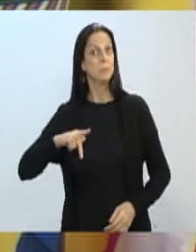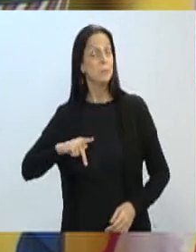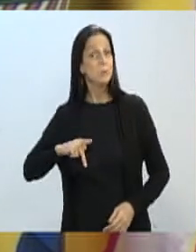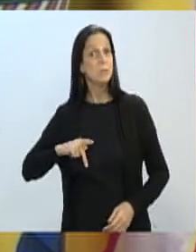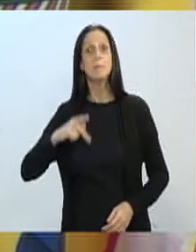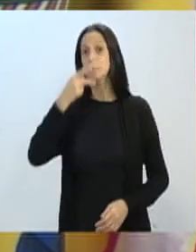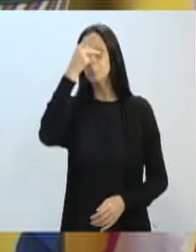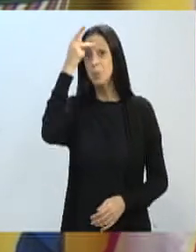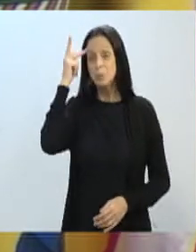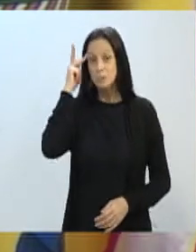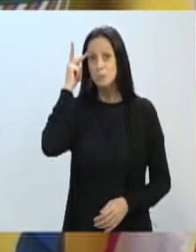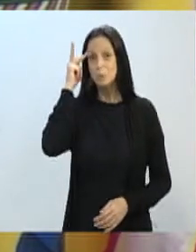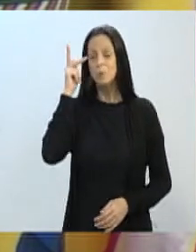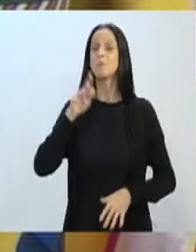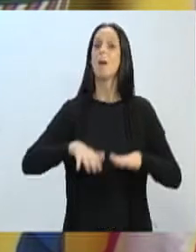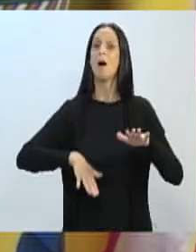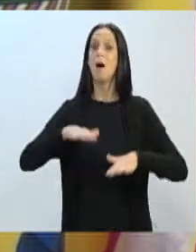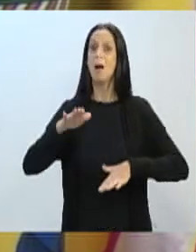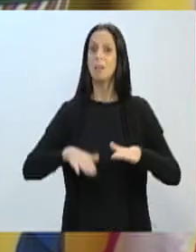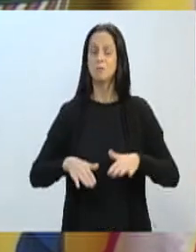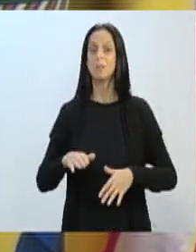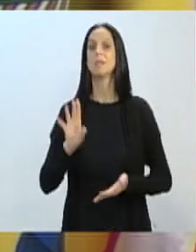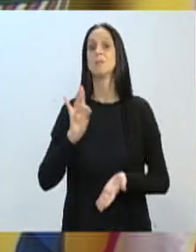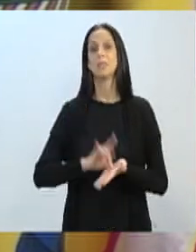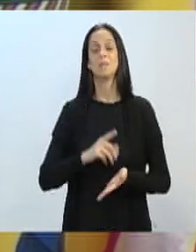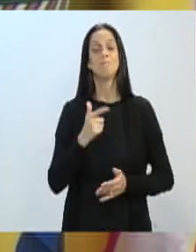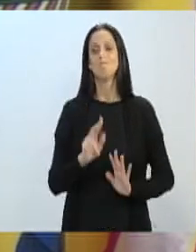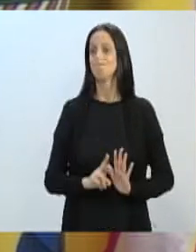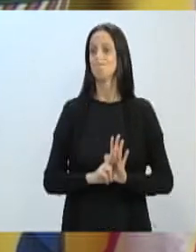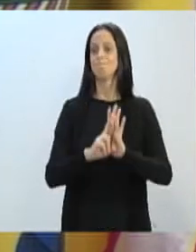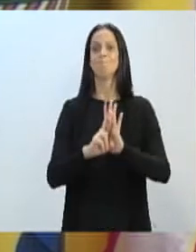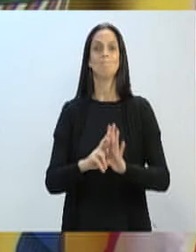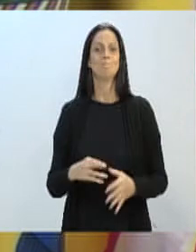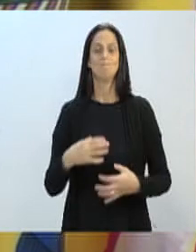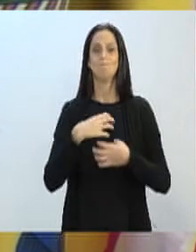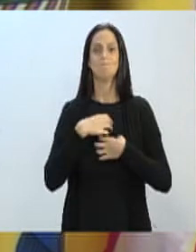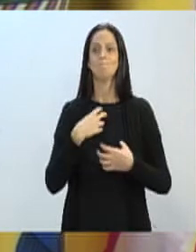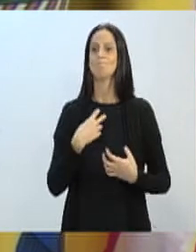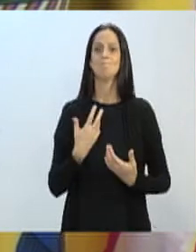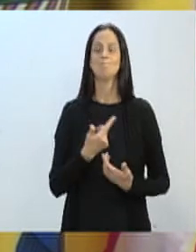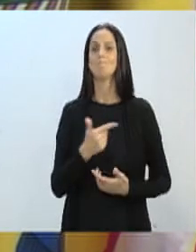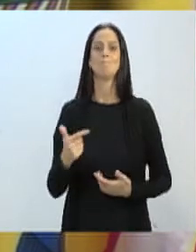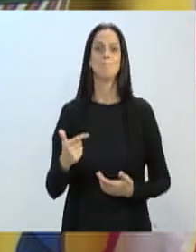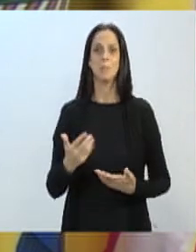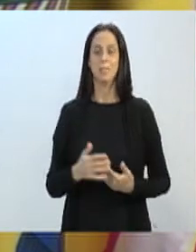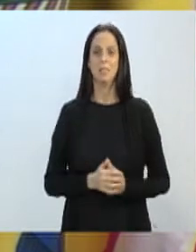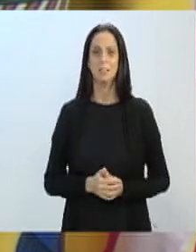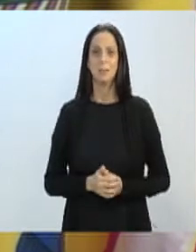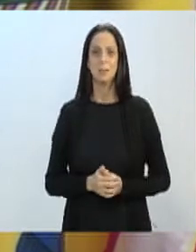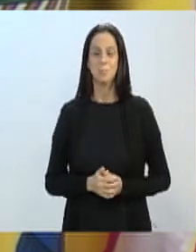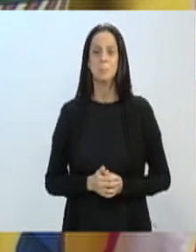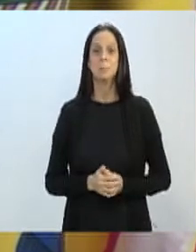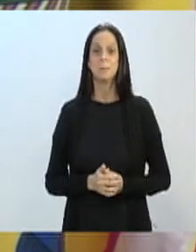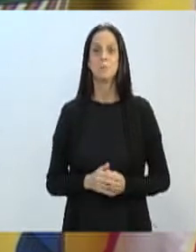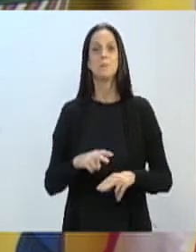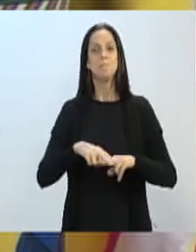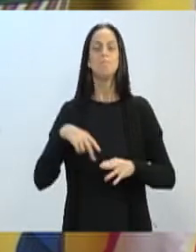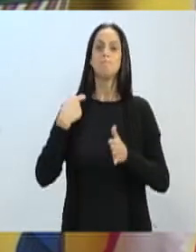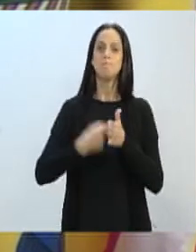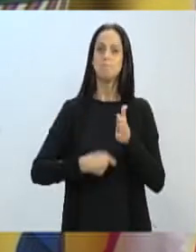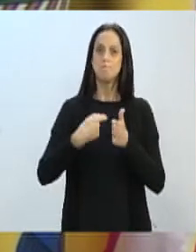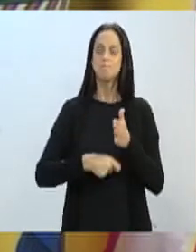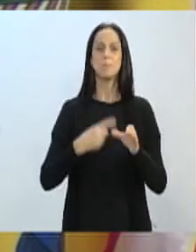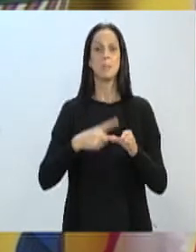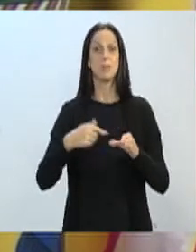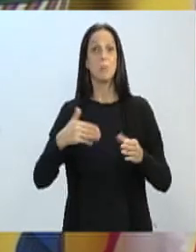e muitas das situações voz e esse é o nosso objetivo lutando para cidade mais